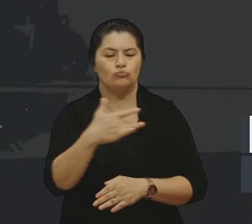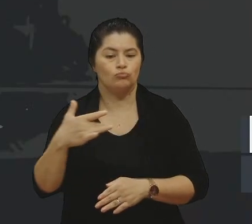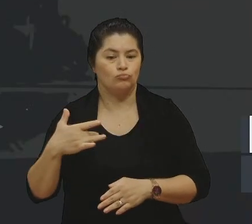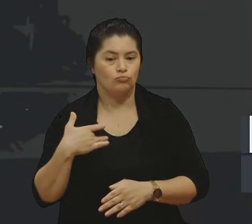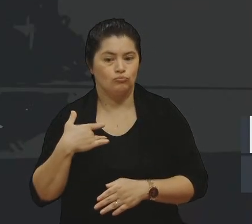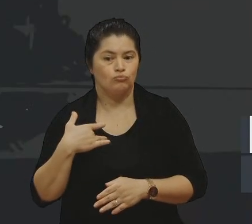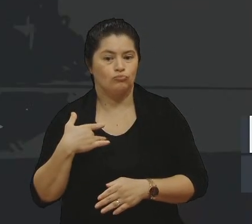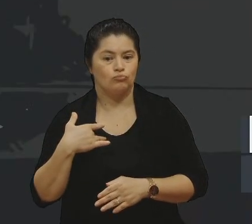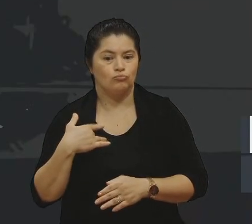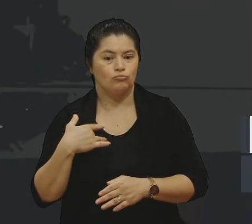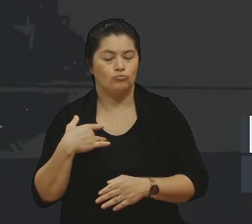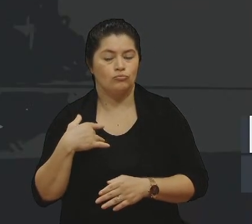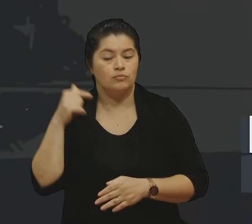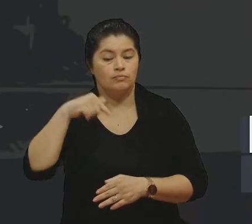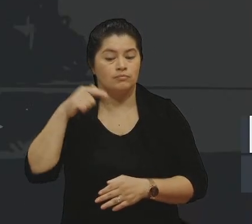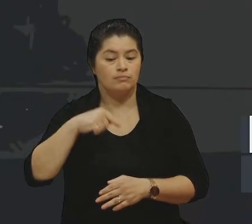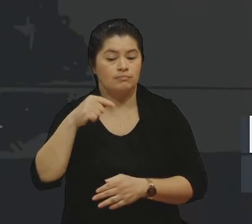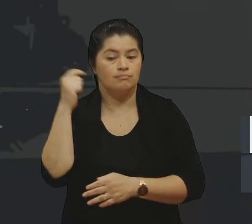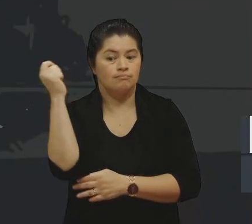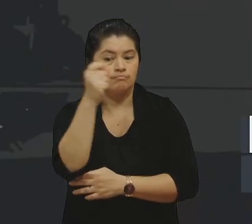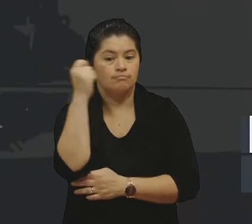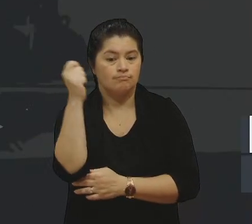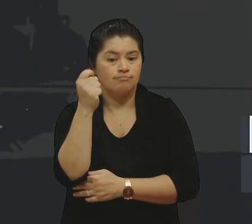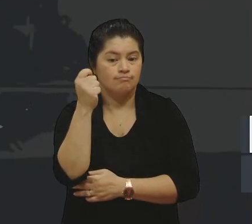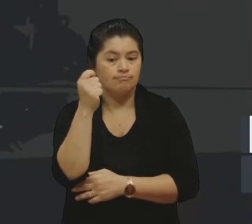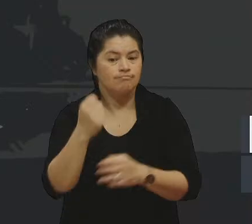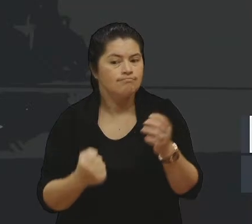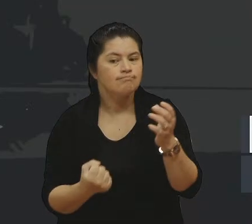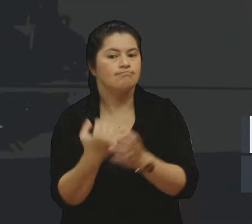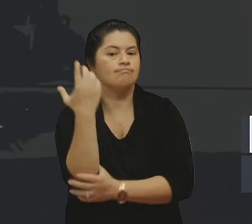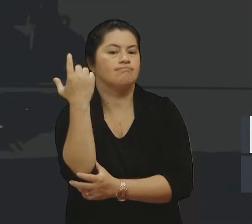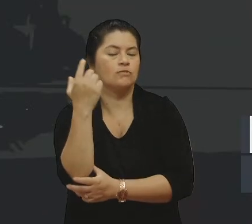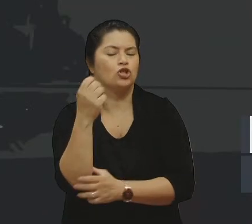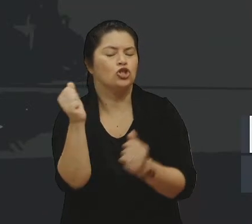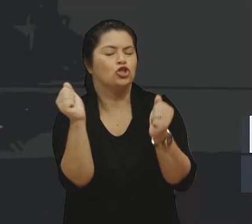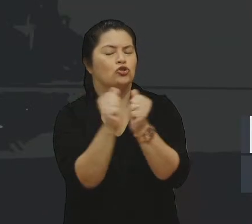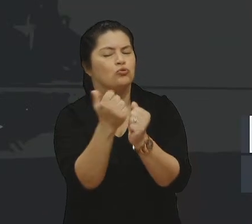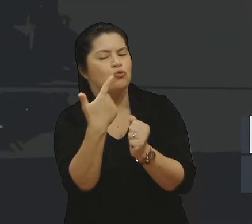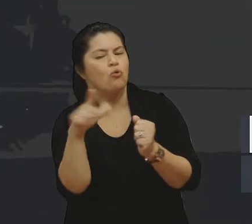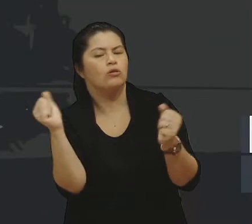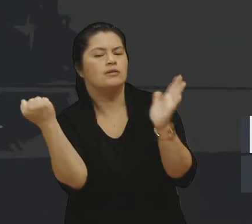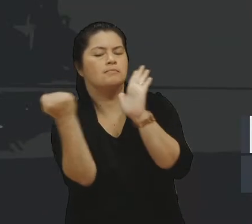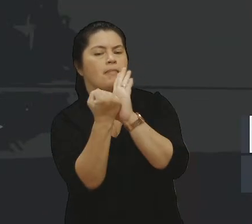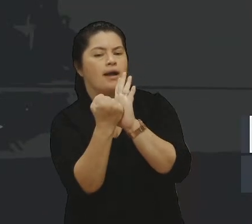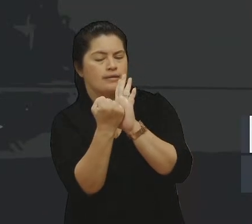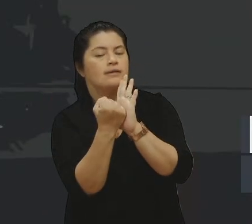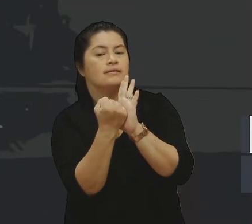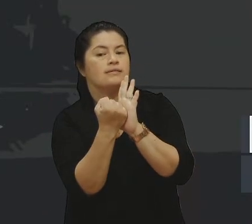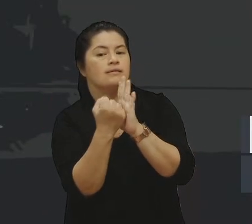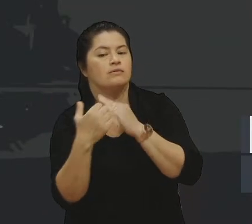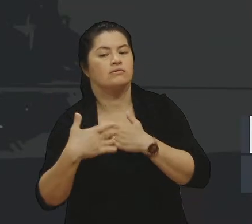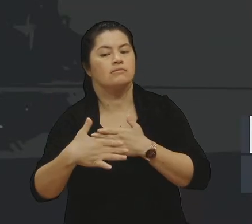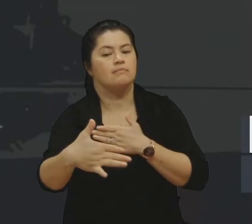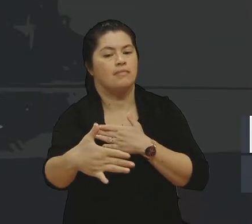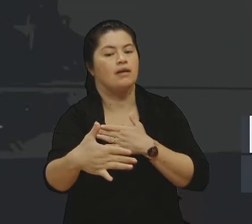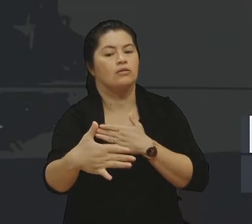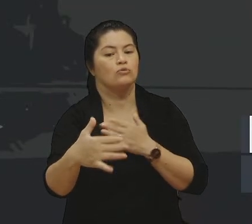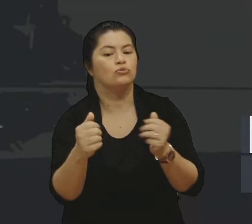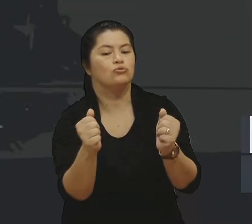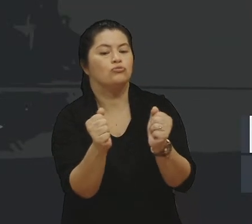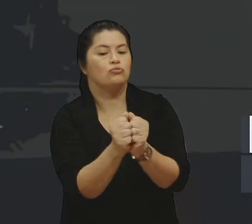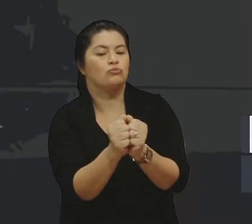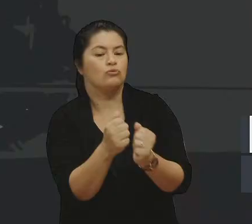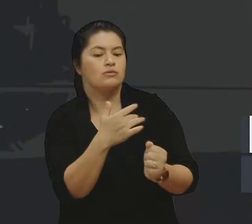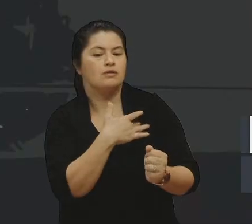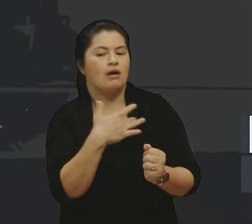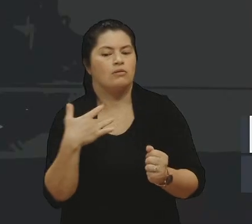gente está lançando esse ano no Brasil isso. Então a Tudo em Grãos, junto com outras marcas relevantes do segmento saudável, está montando a primeira associação nacional